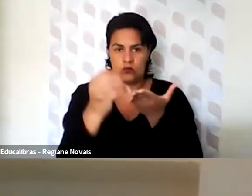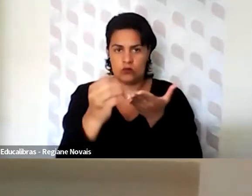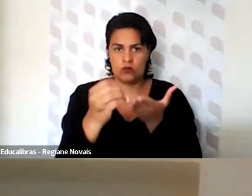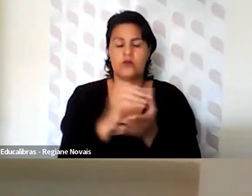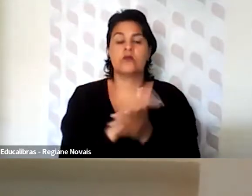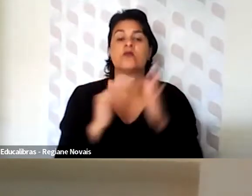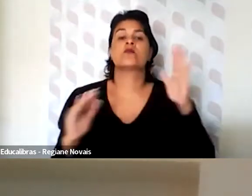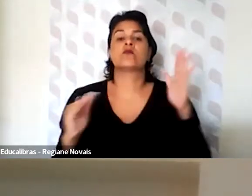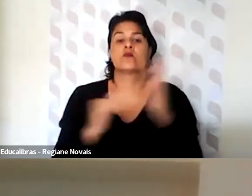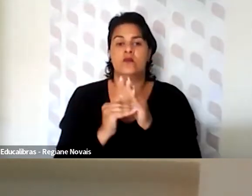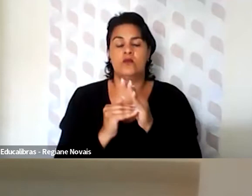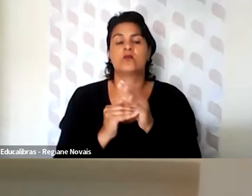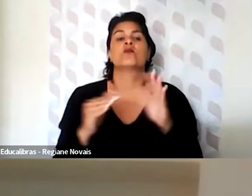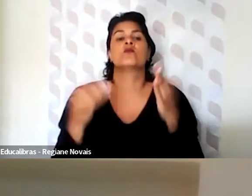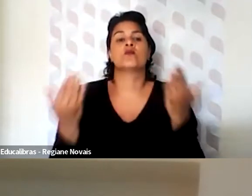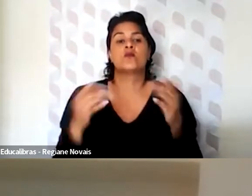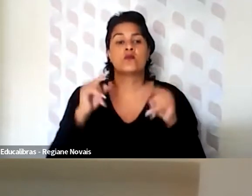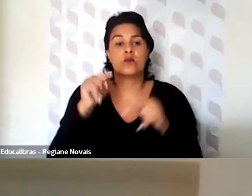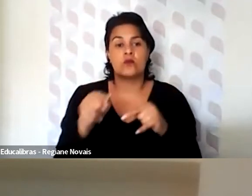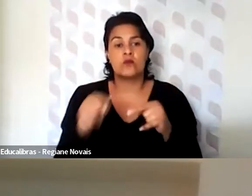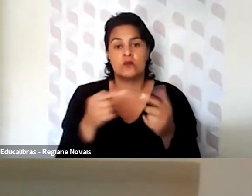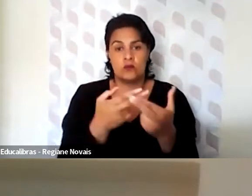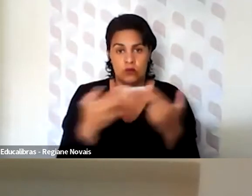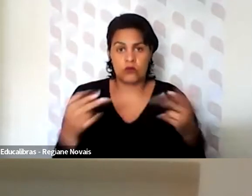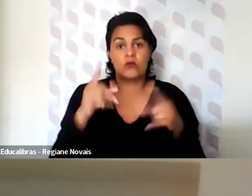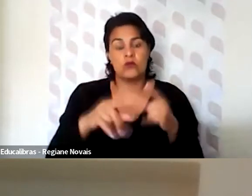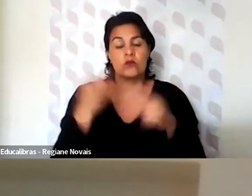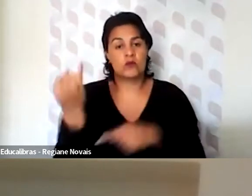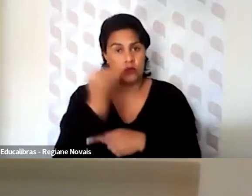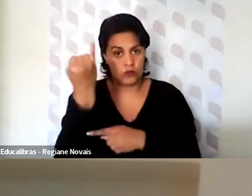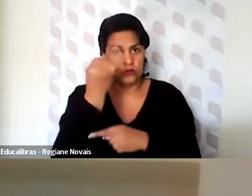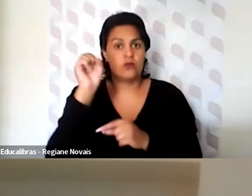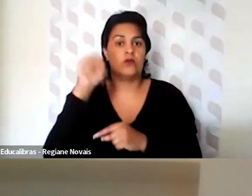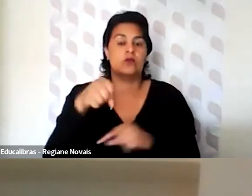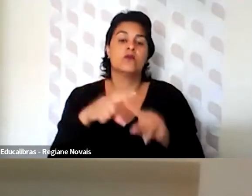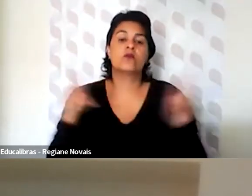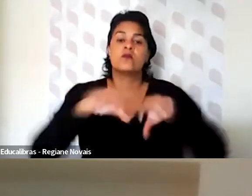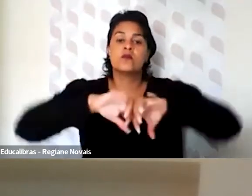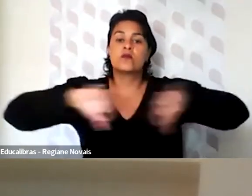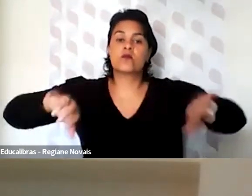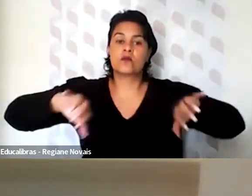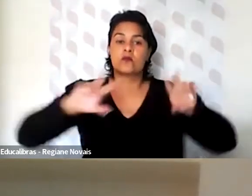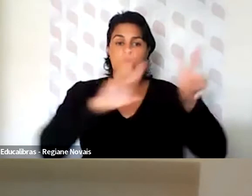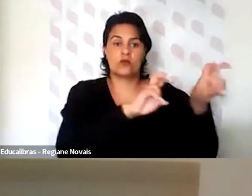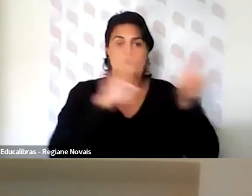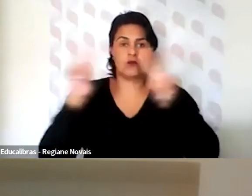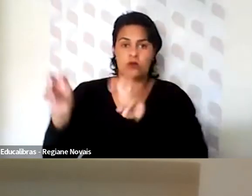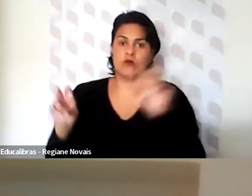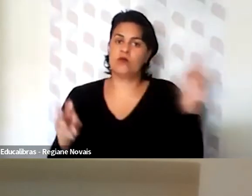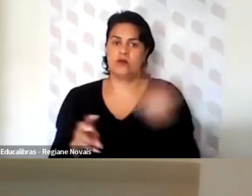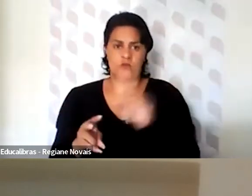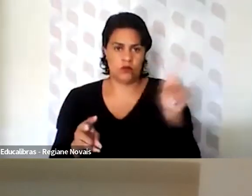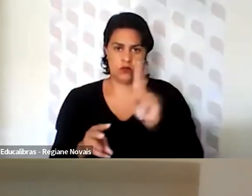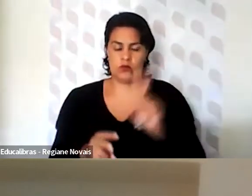para a Amazônia são fundamentais, mas elas não estão dissociadas dos outros temas que também são importantes para